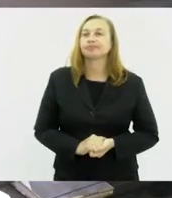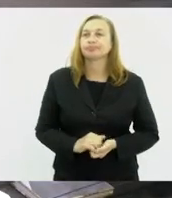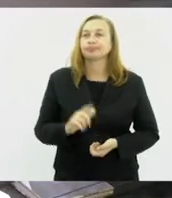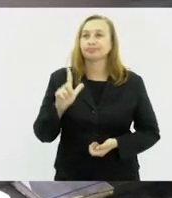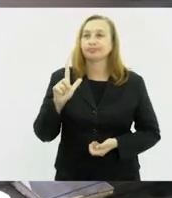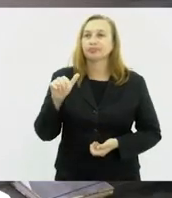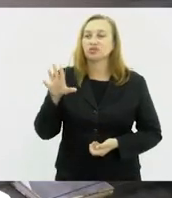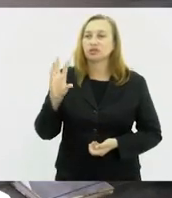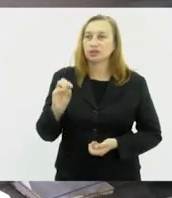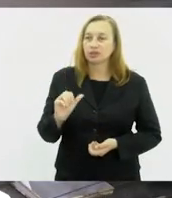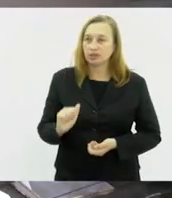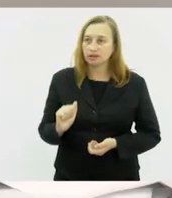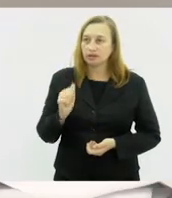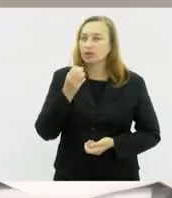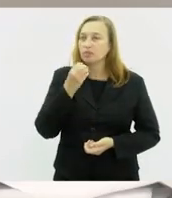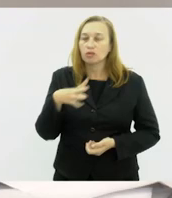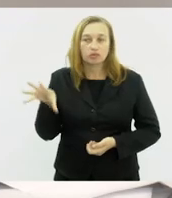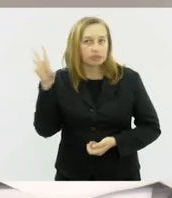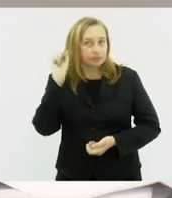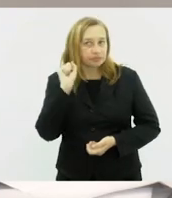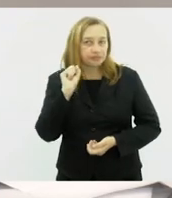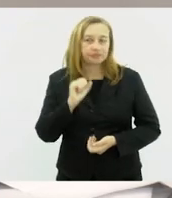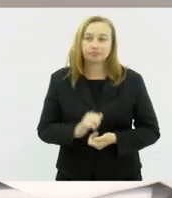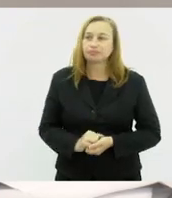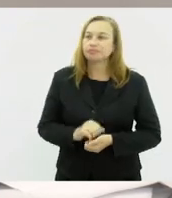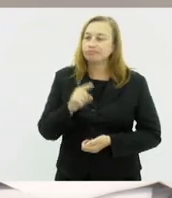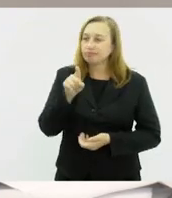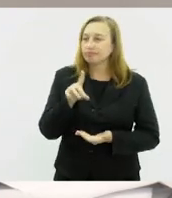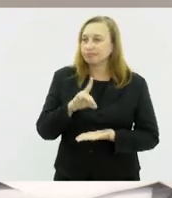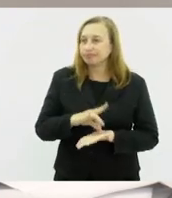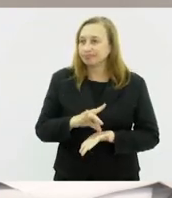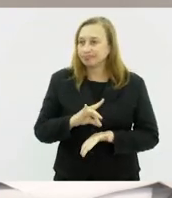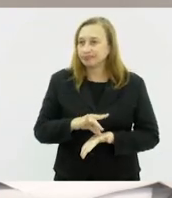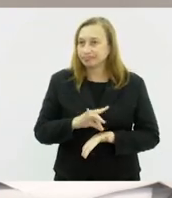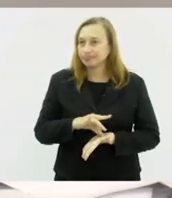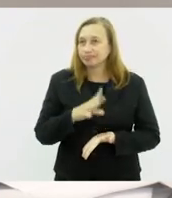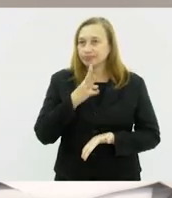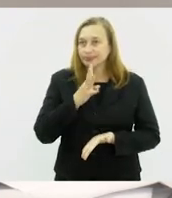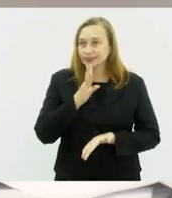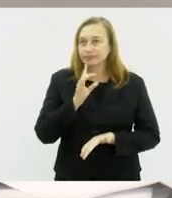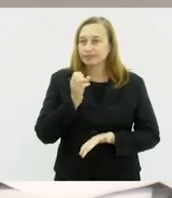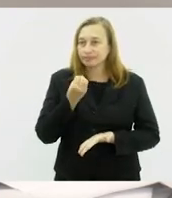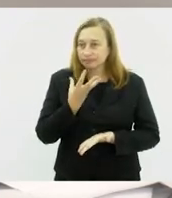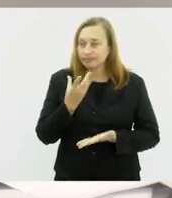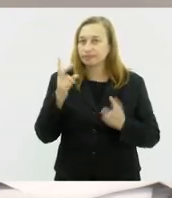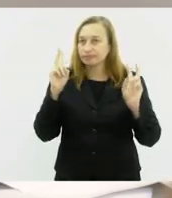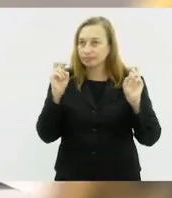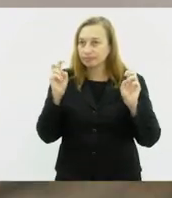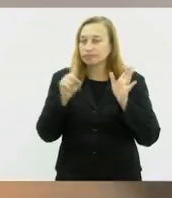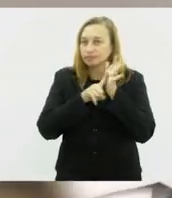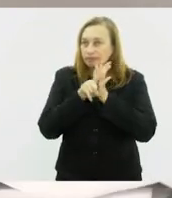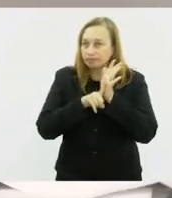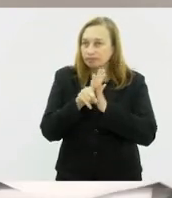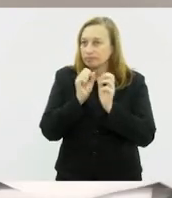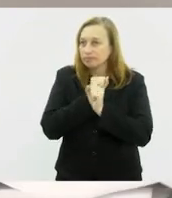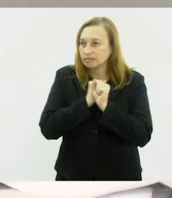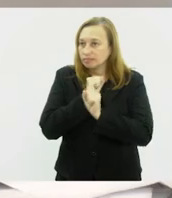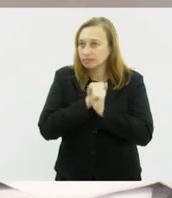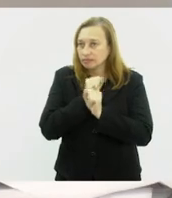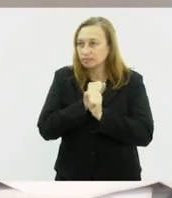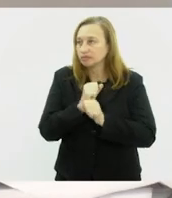Bat sempre bom te ouvir você realmente conhece bem o assunto pesquisa muitos anos